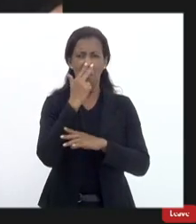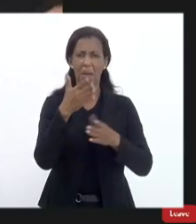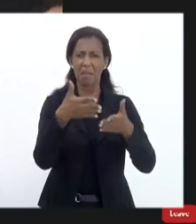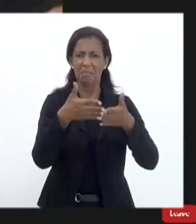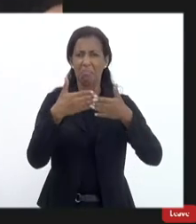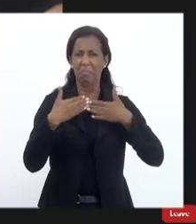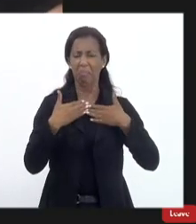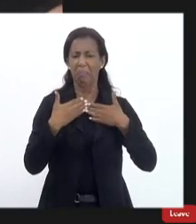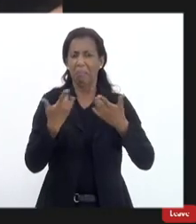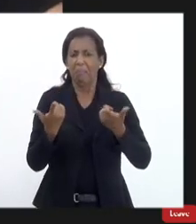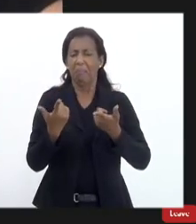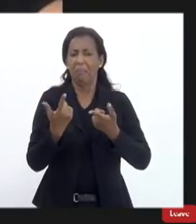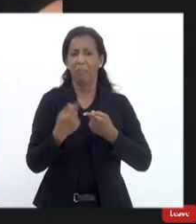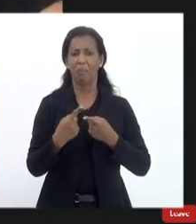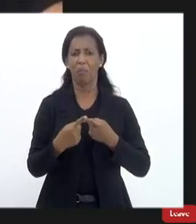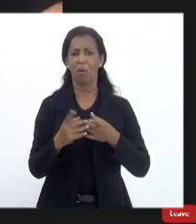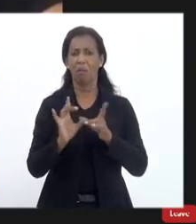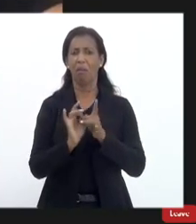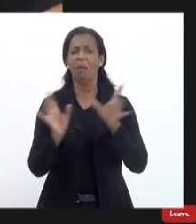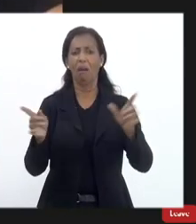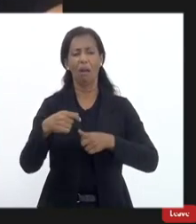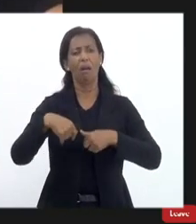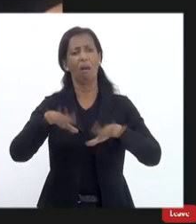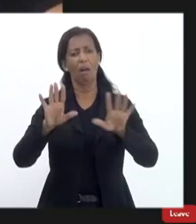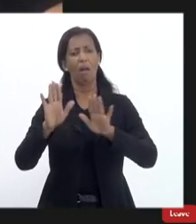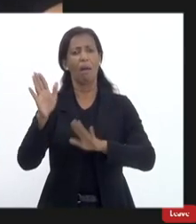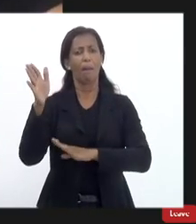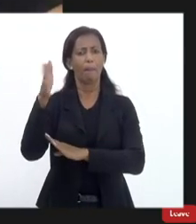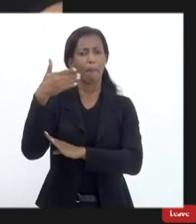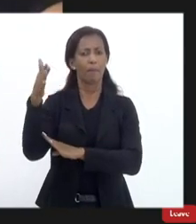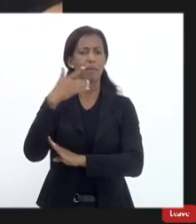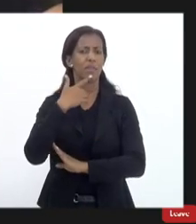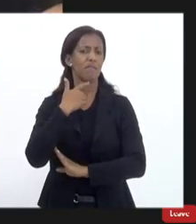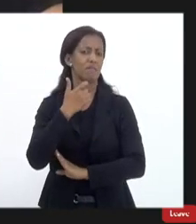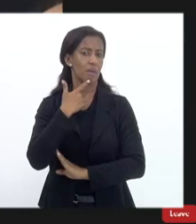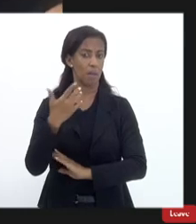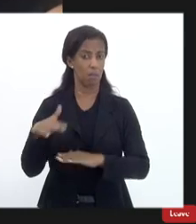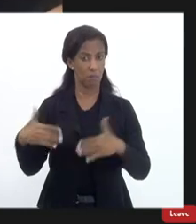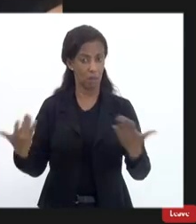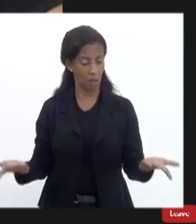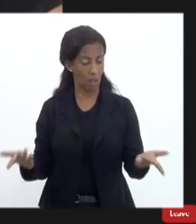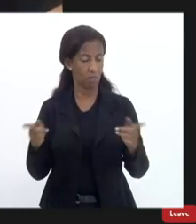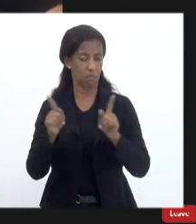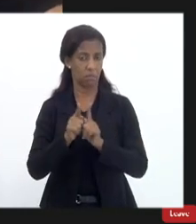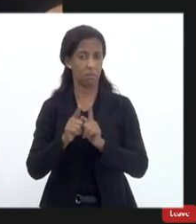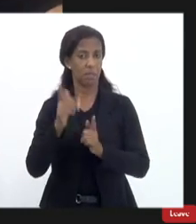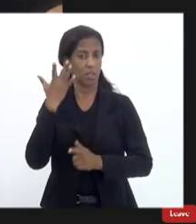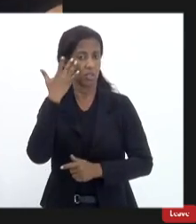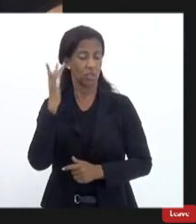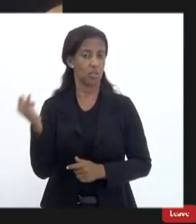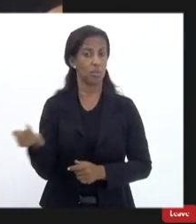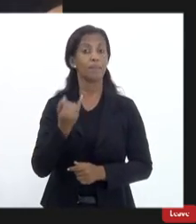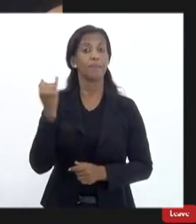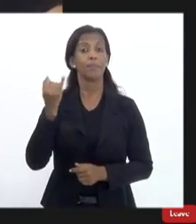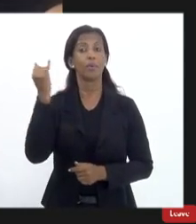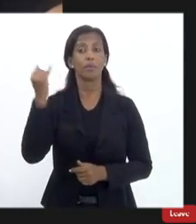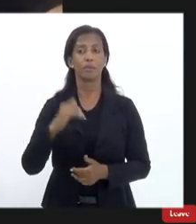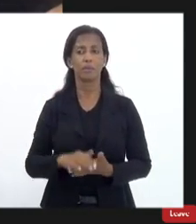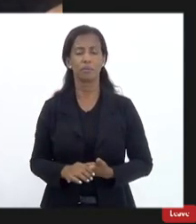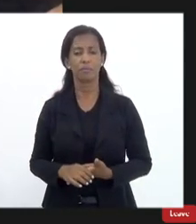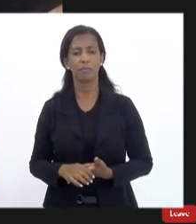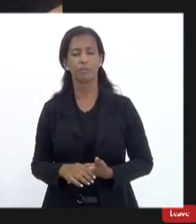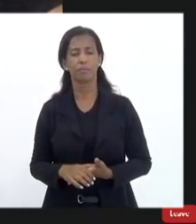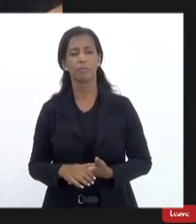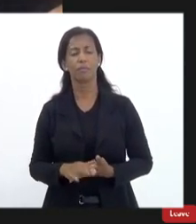dessa posição para permitir a abertura com a bandeira vermelha. É óbvio que a gente acha muito importante